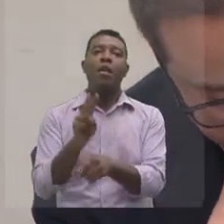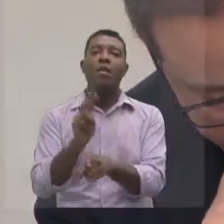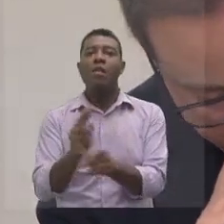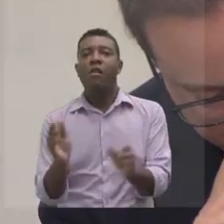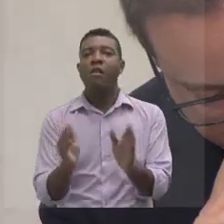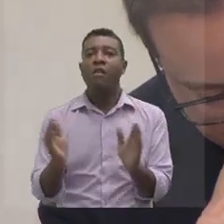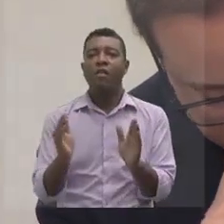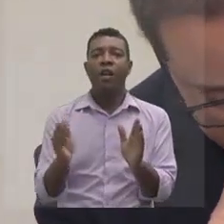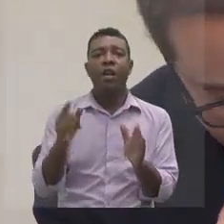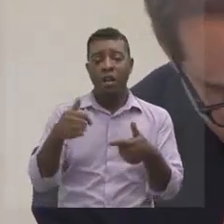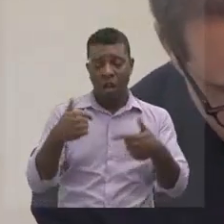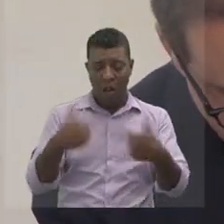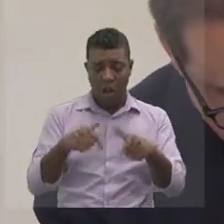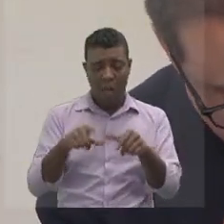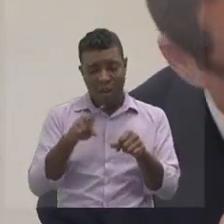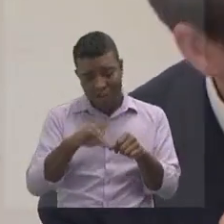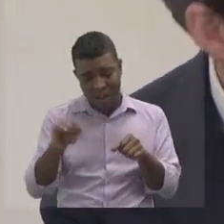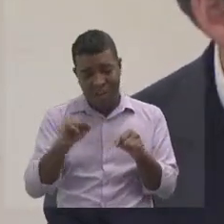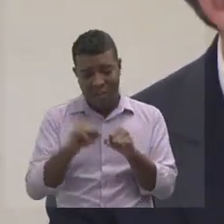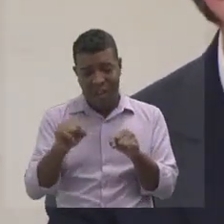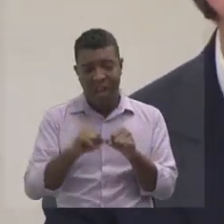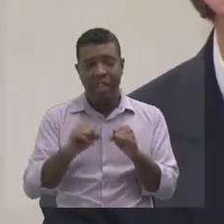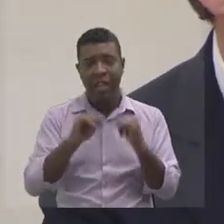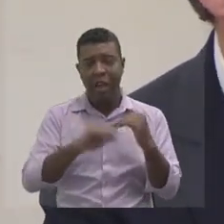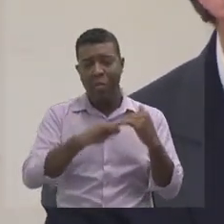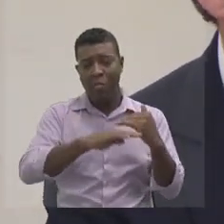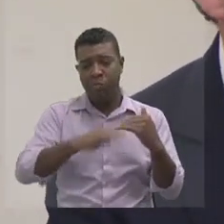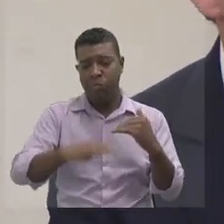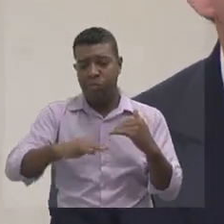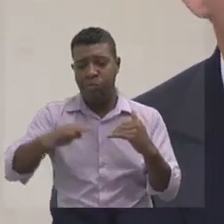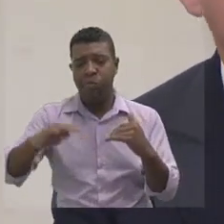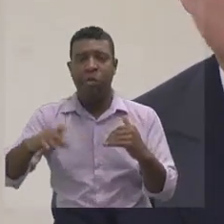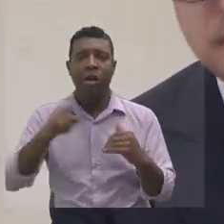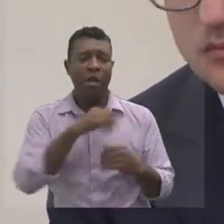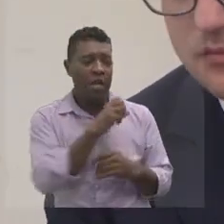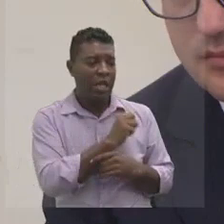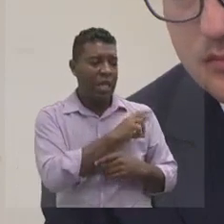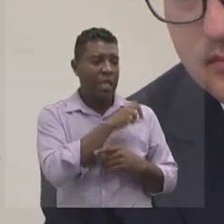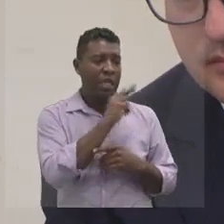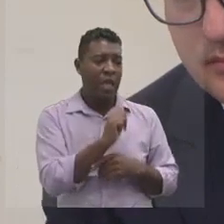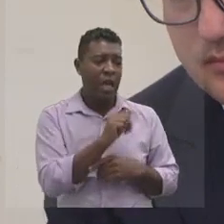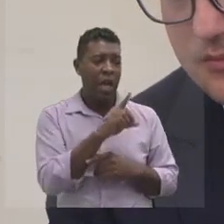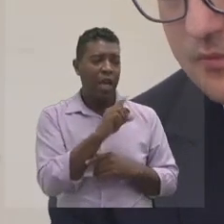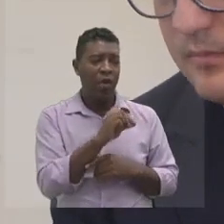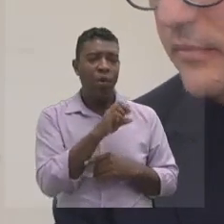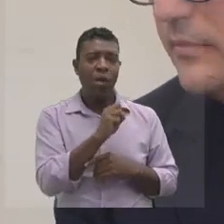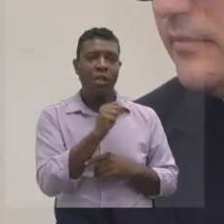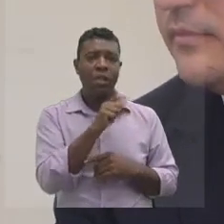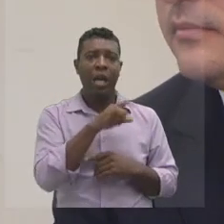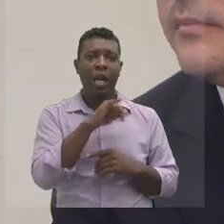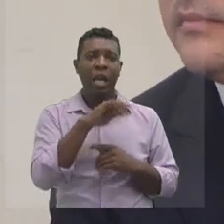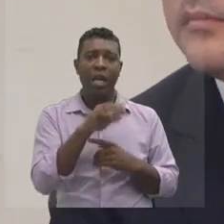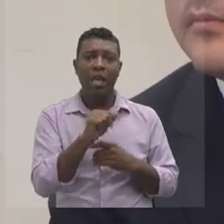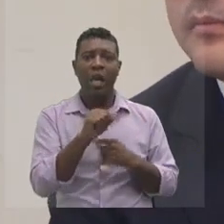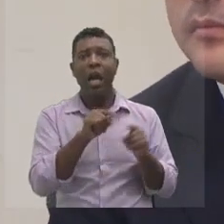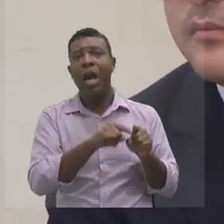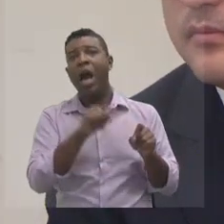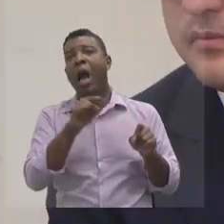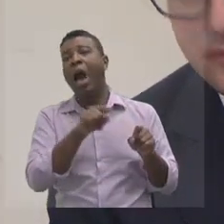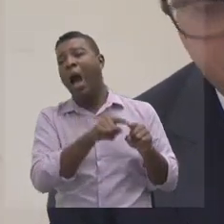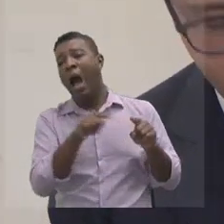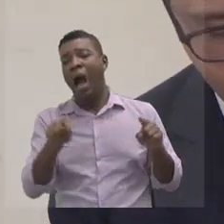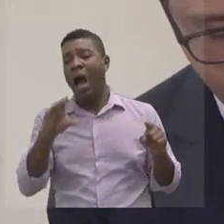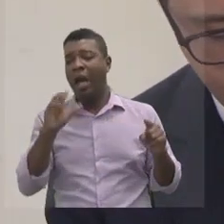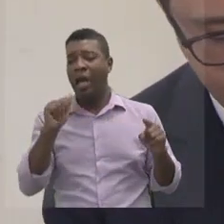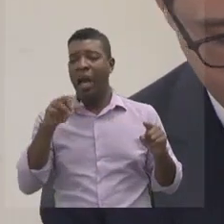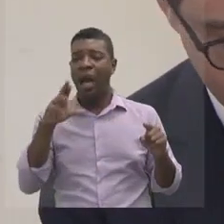a pavimentação do trecho que liga a cidade de Serra do Salitre Carmo do Paranaíba eu preciso falar sobre isso secretário que